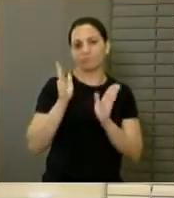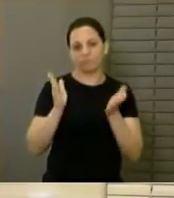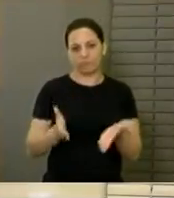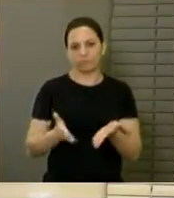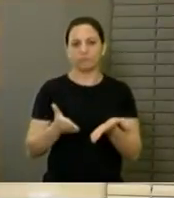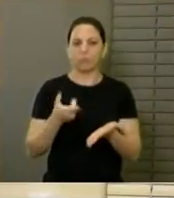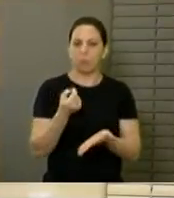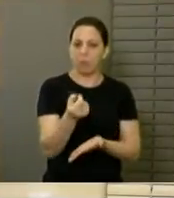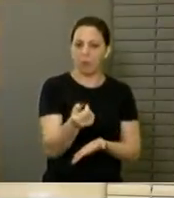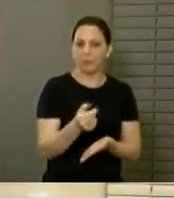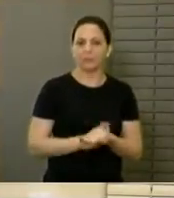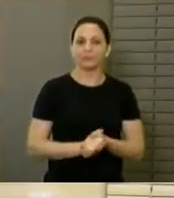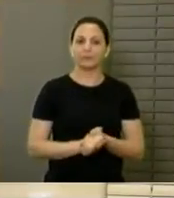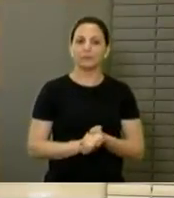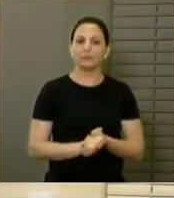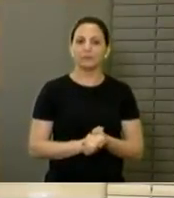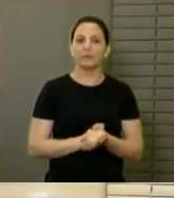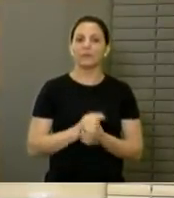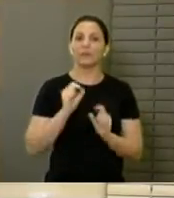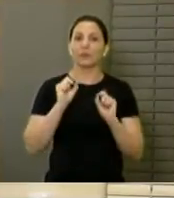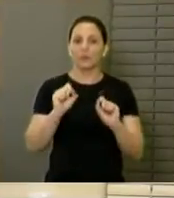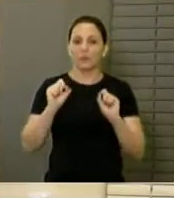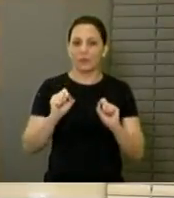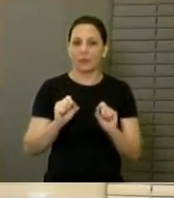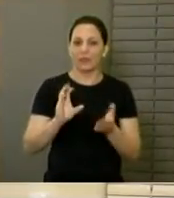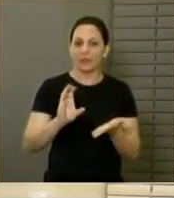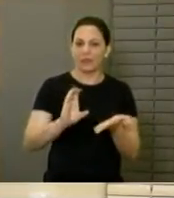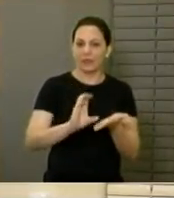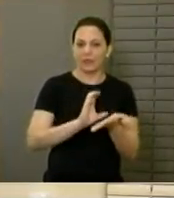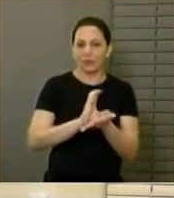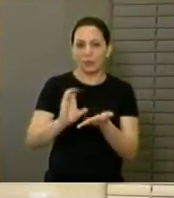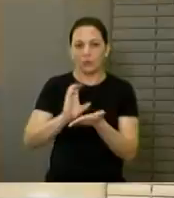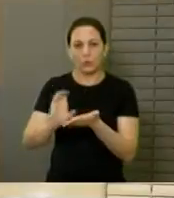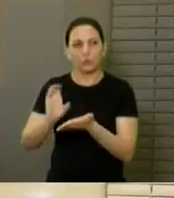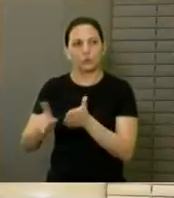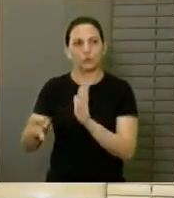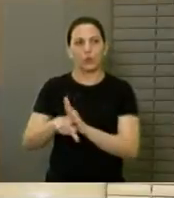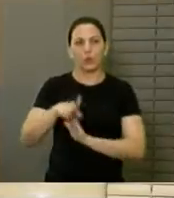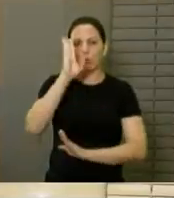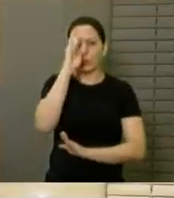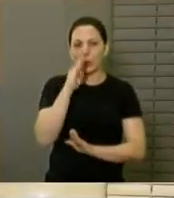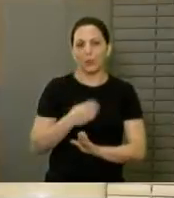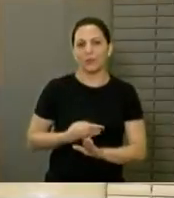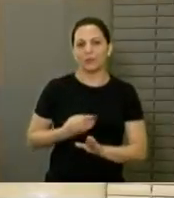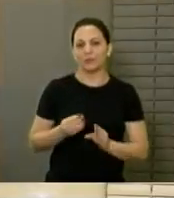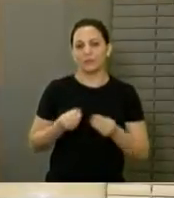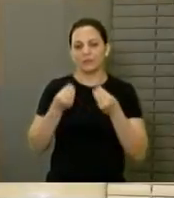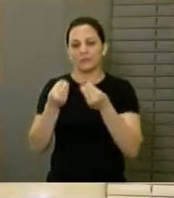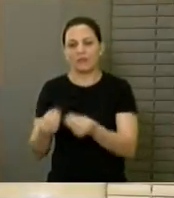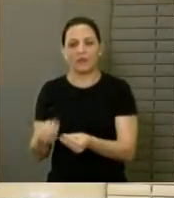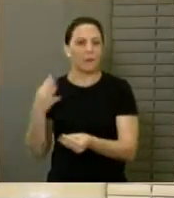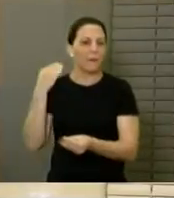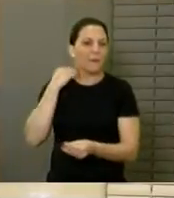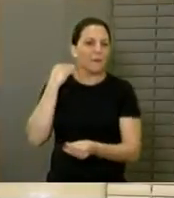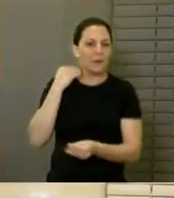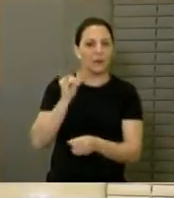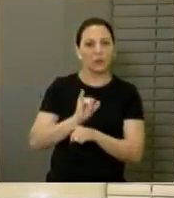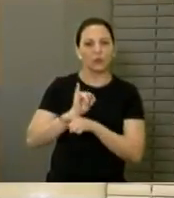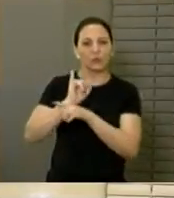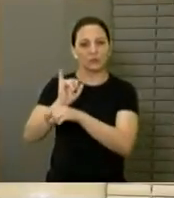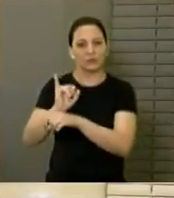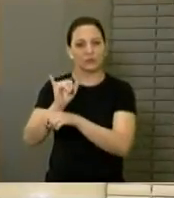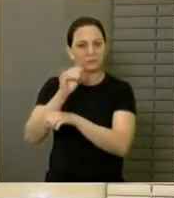senhores vereadores, para seguirmos tirando recursos do nosso país para alimentar os bancos internacionais. A PEC